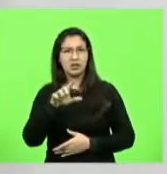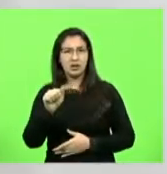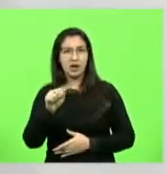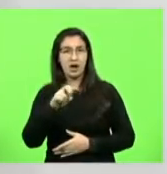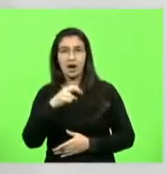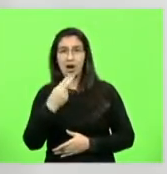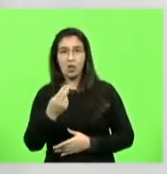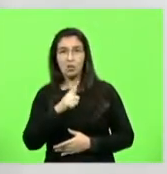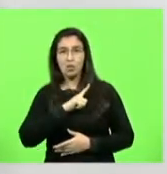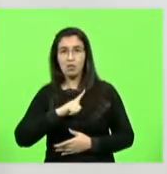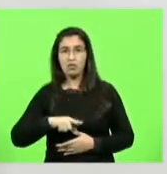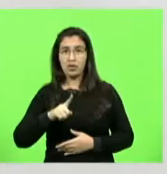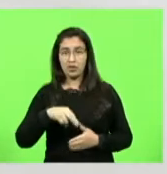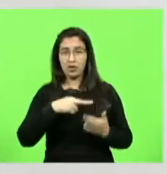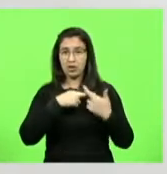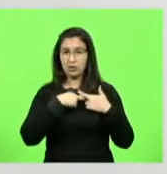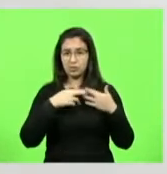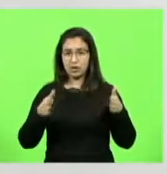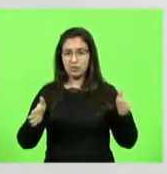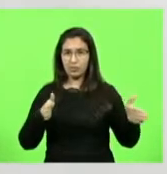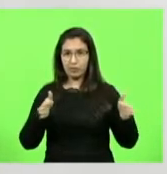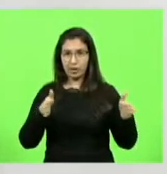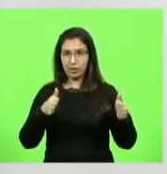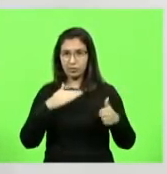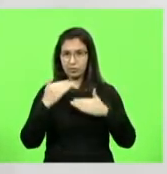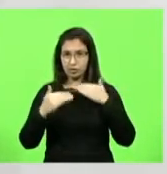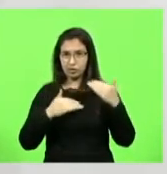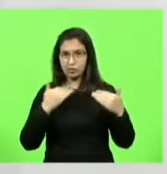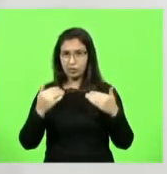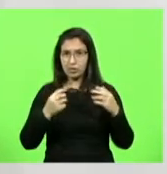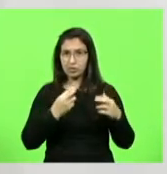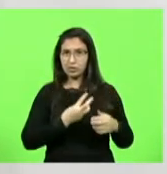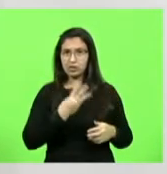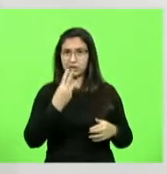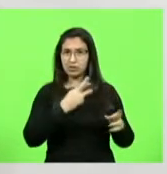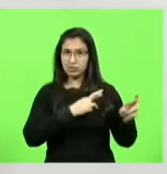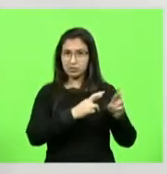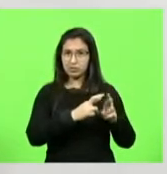responsável pela morte nesse período? Nessas três rodovias?